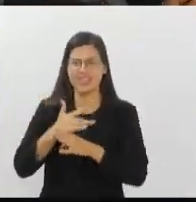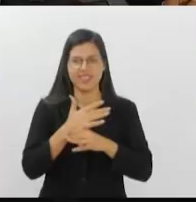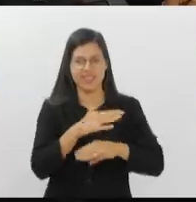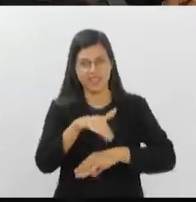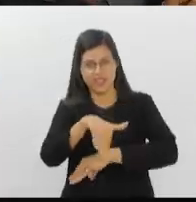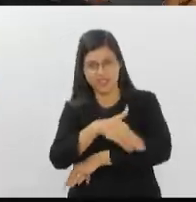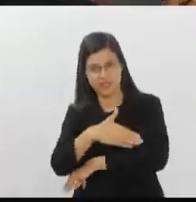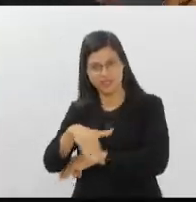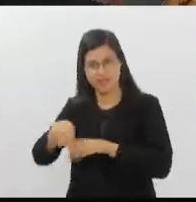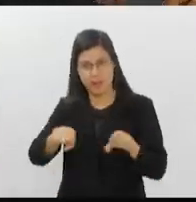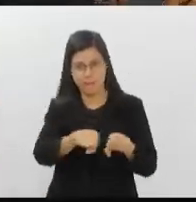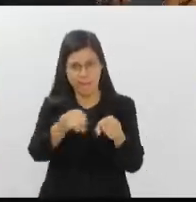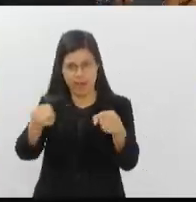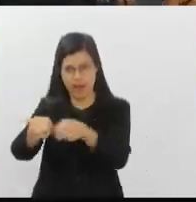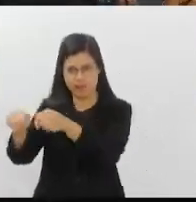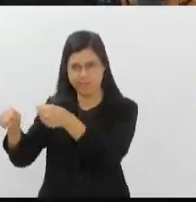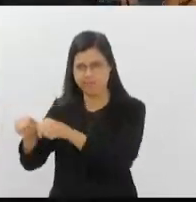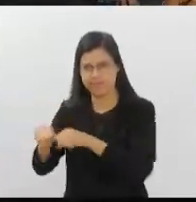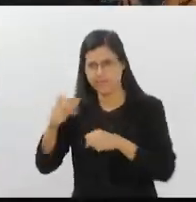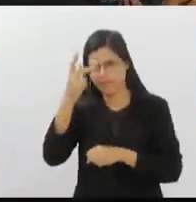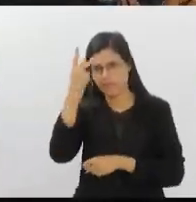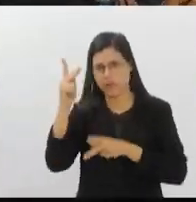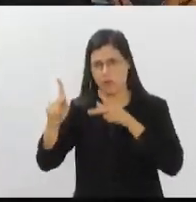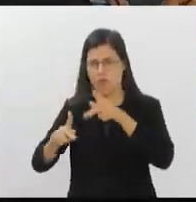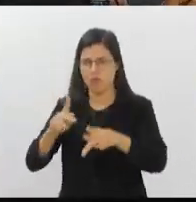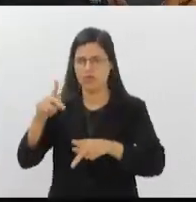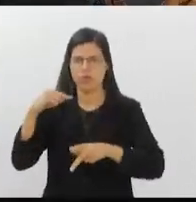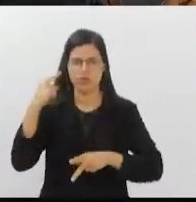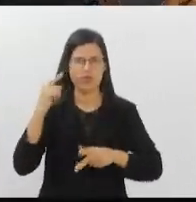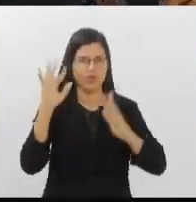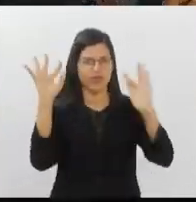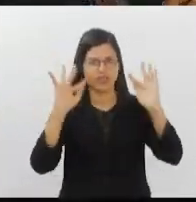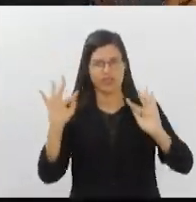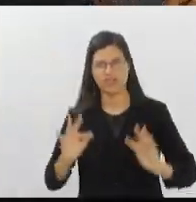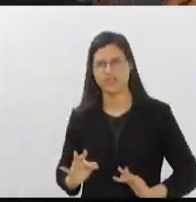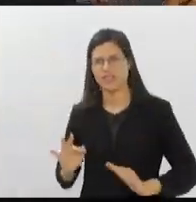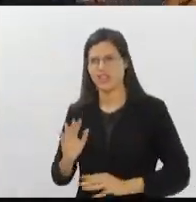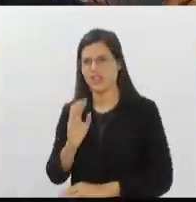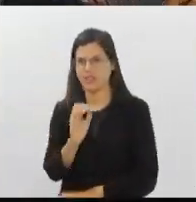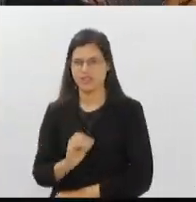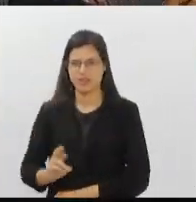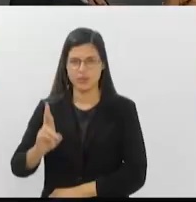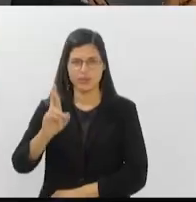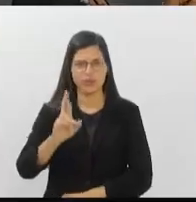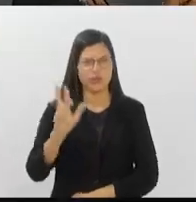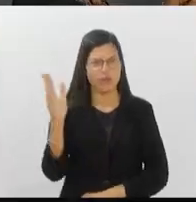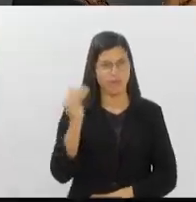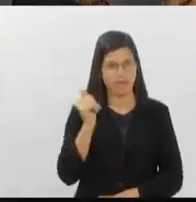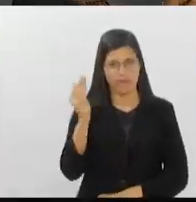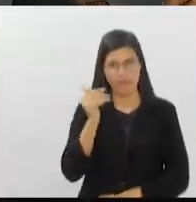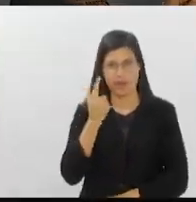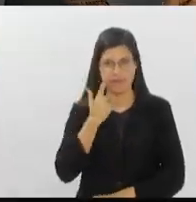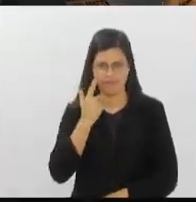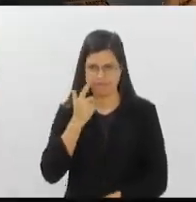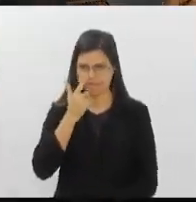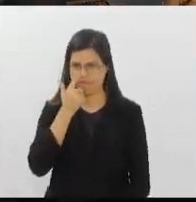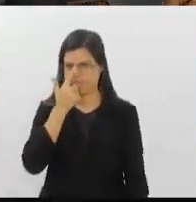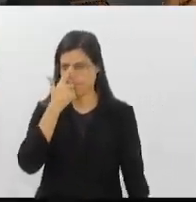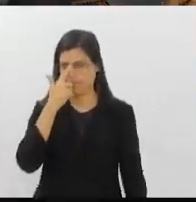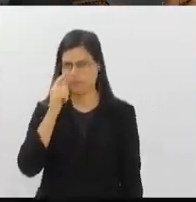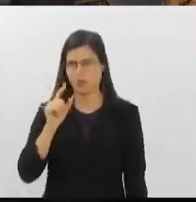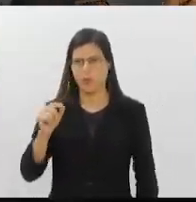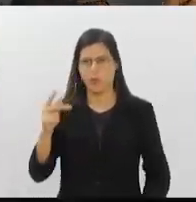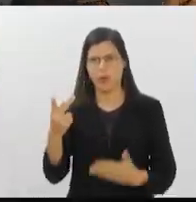O povo endoida de felicidade. Doutor, doutor, vem ver o